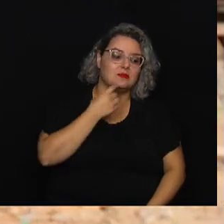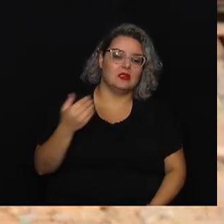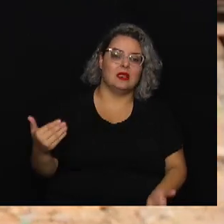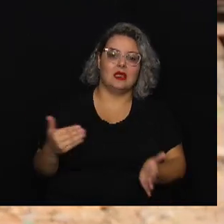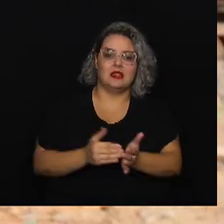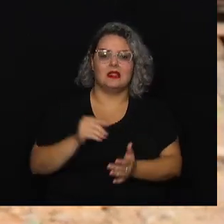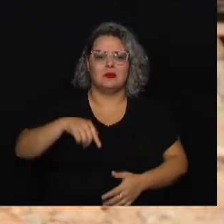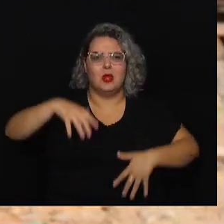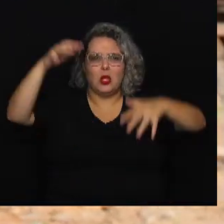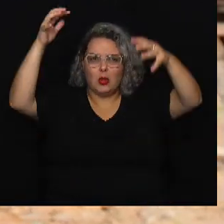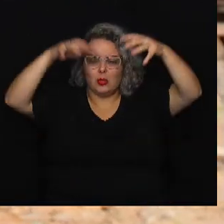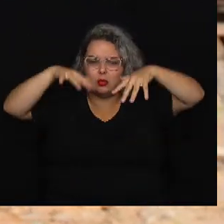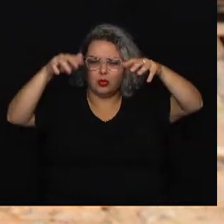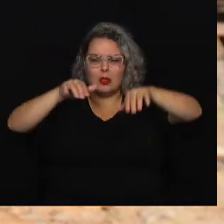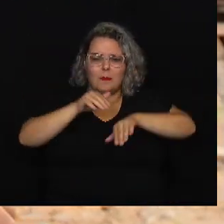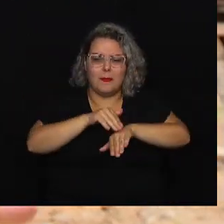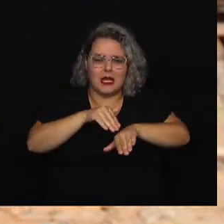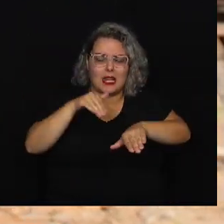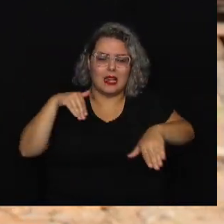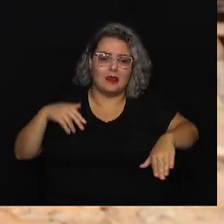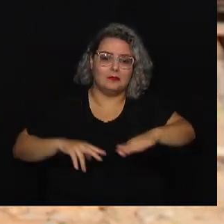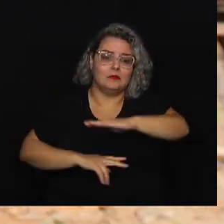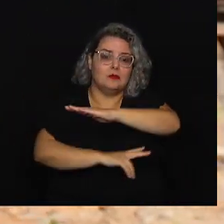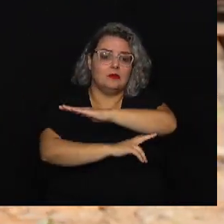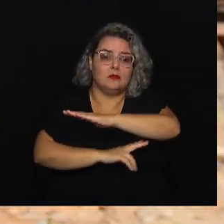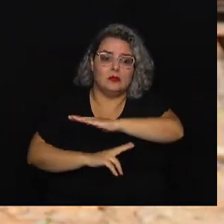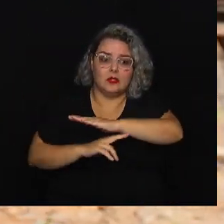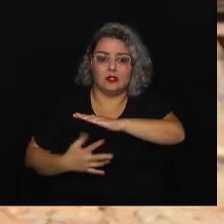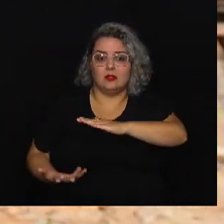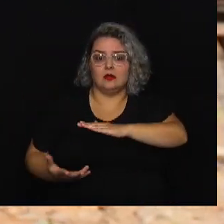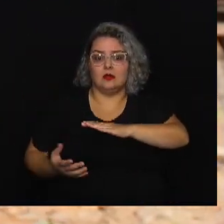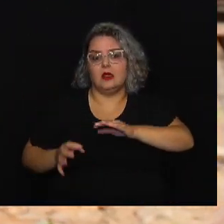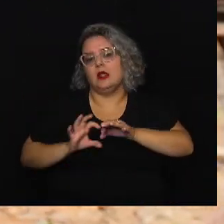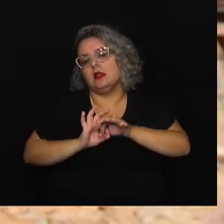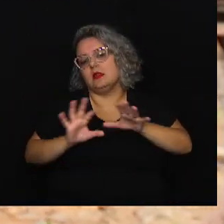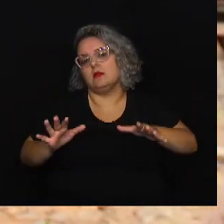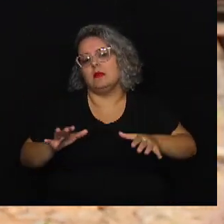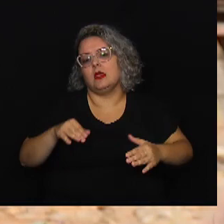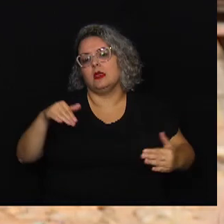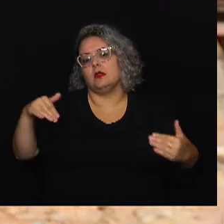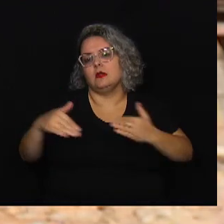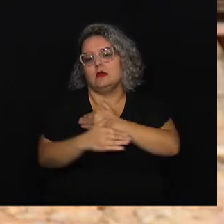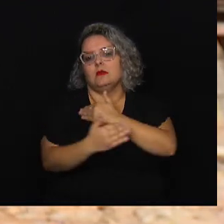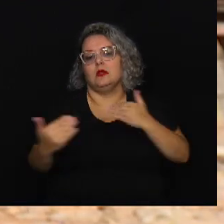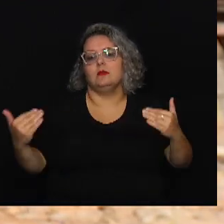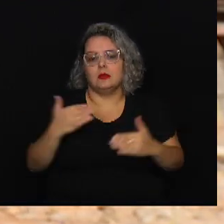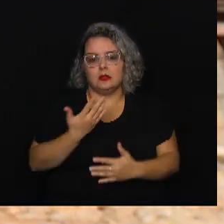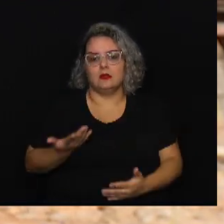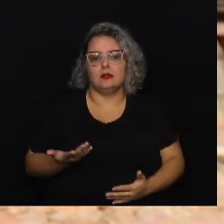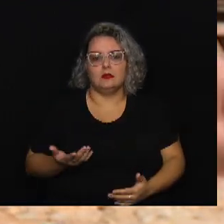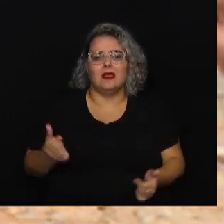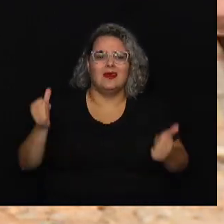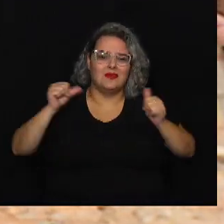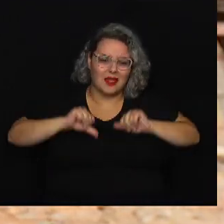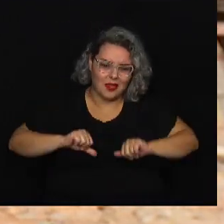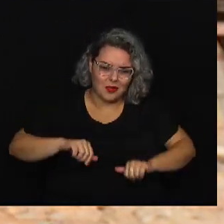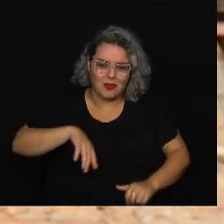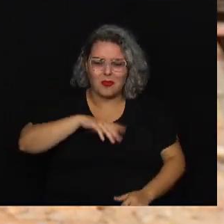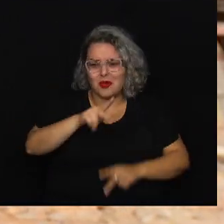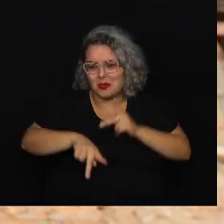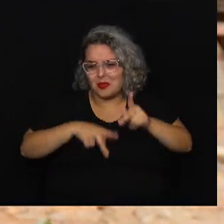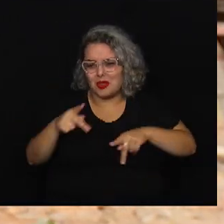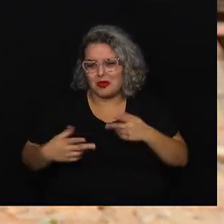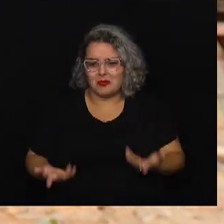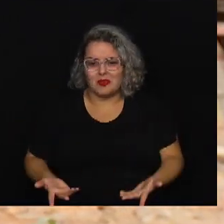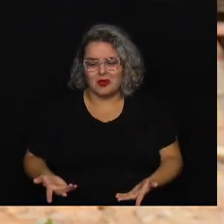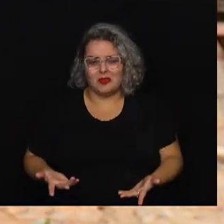carro. E essa ponte aqui, ela solta muito trânsito. Sem essa ponte aqui, ela fica muito ruim para o povo, e o povo